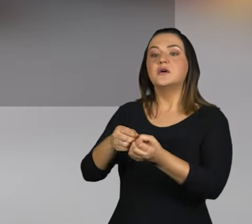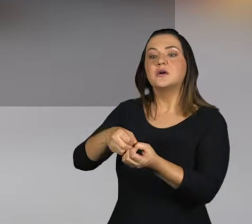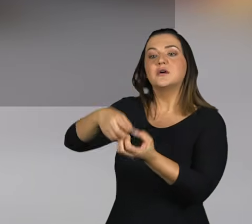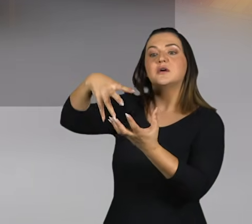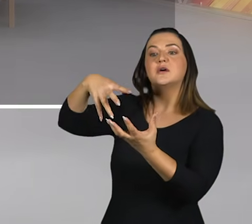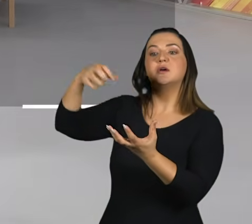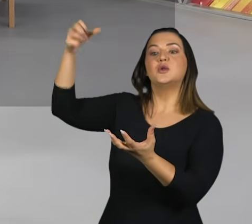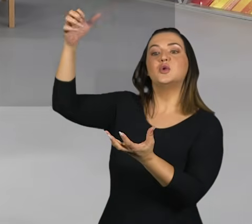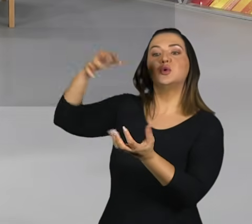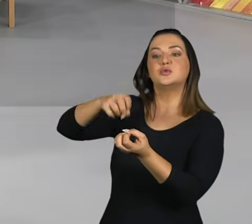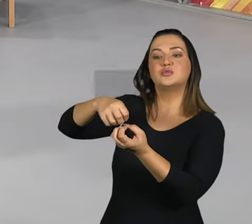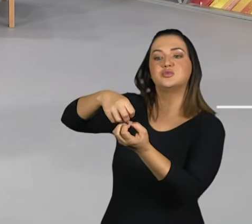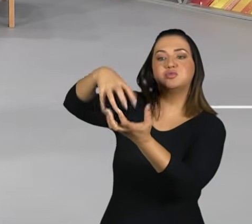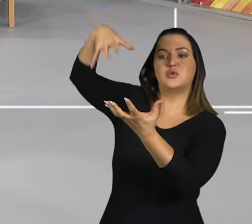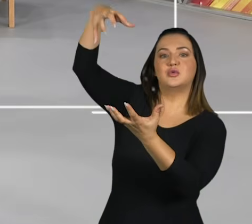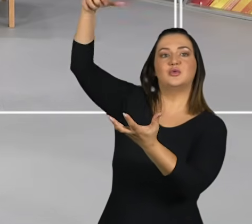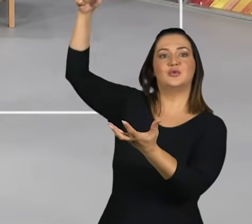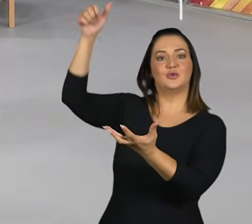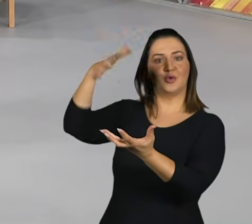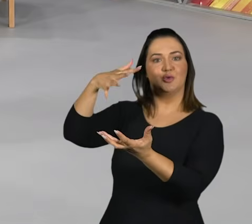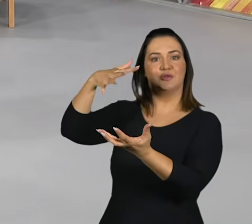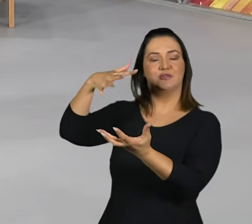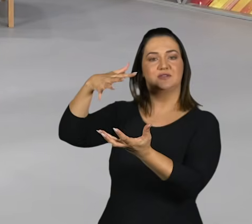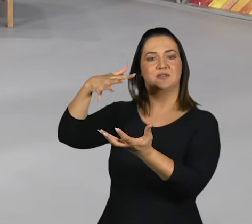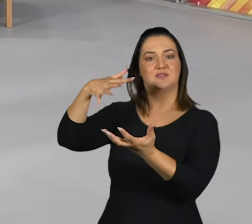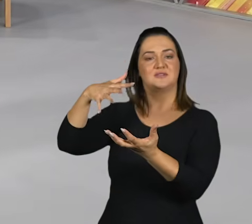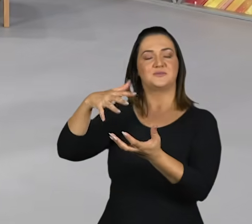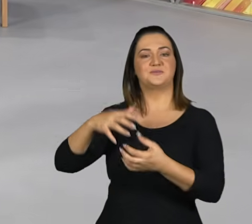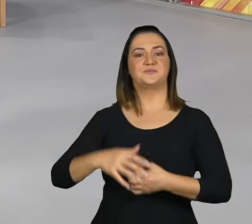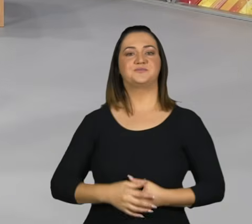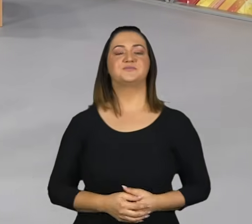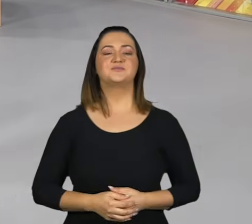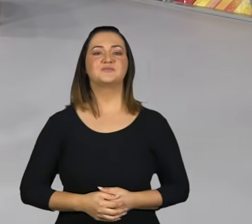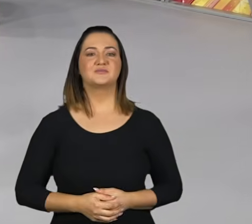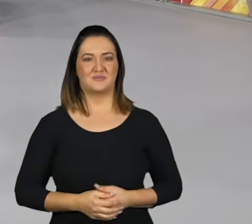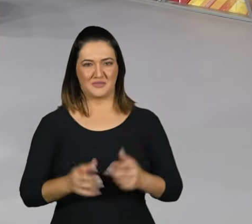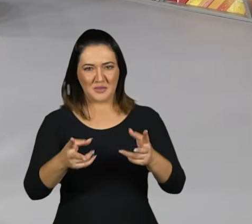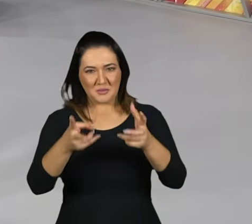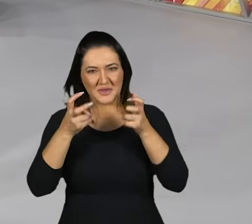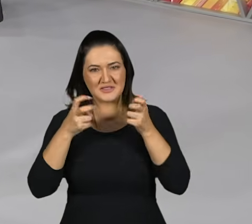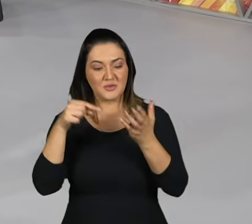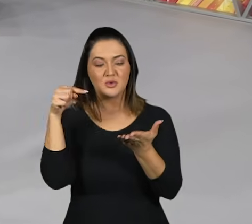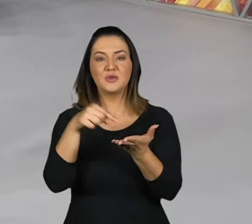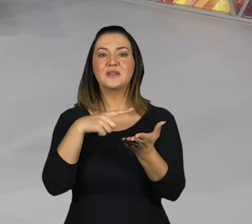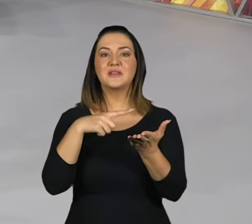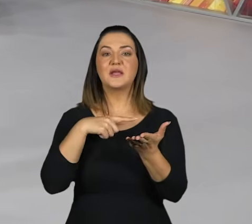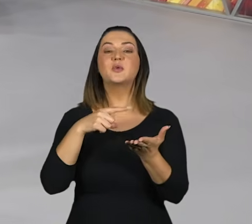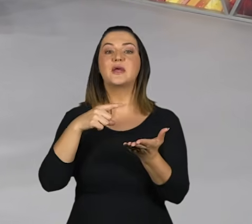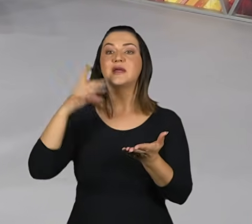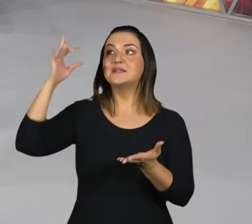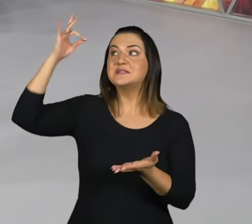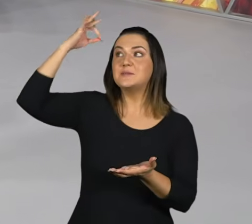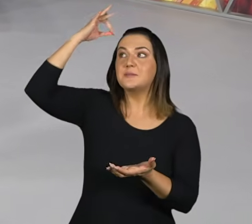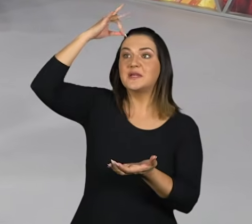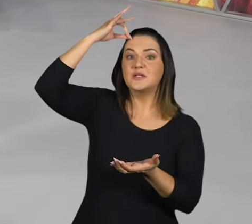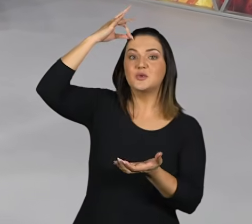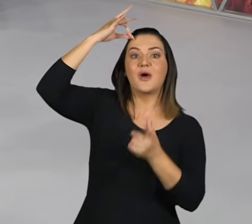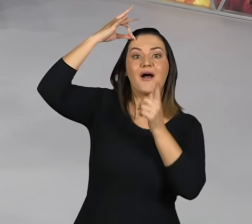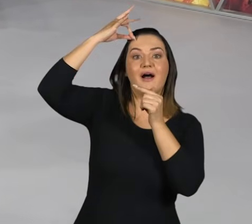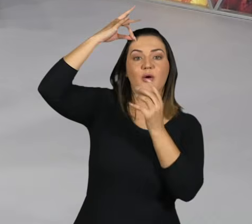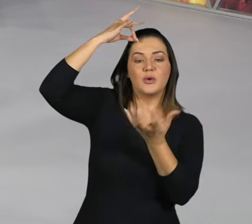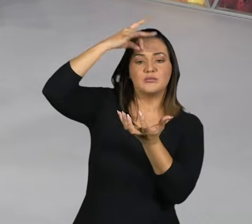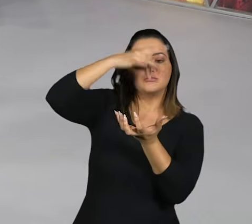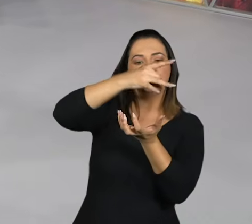houve luz. Você viu que aqui está dizendo assim, o Espírito de Deus pairava sobre as águas, mostrando a presença do